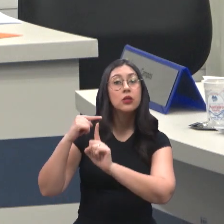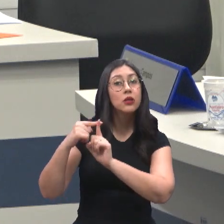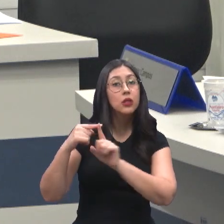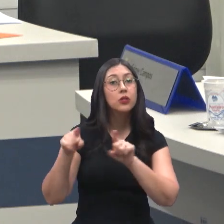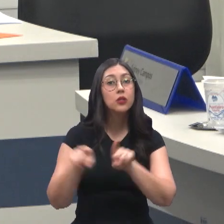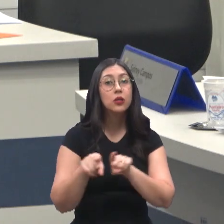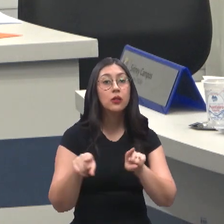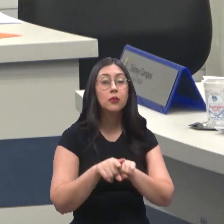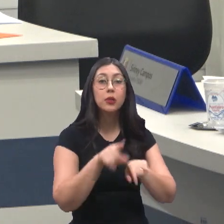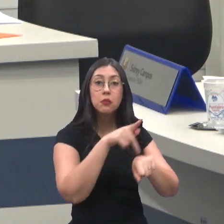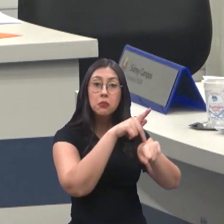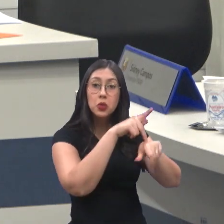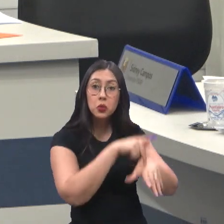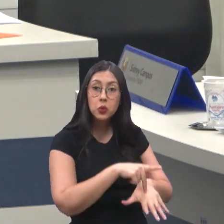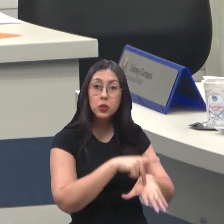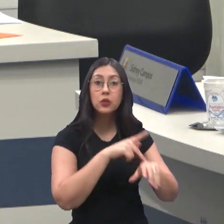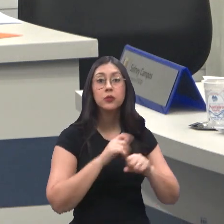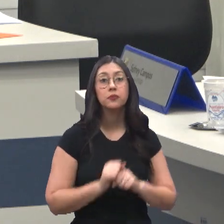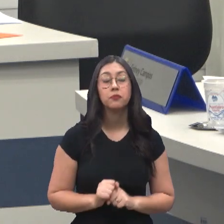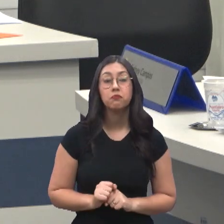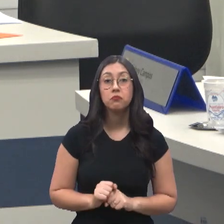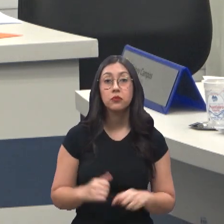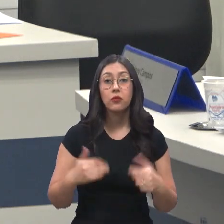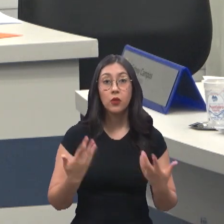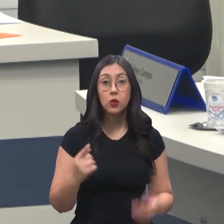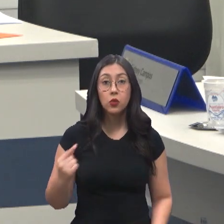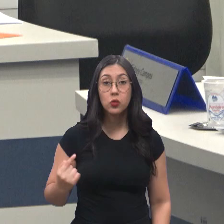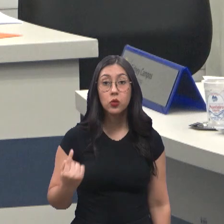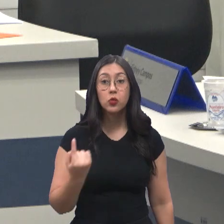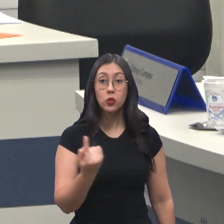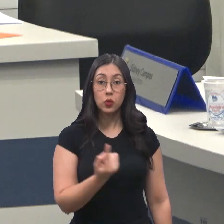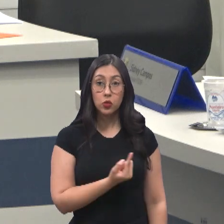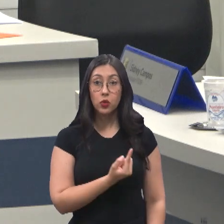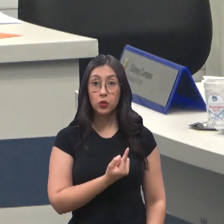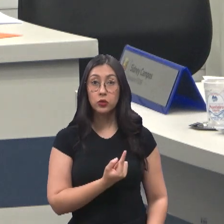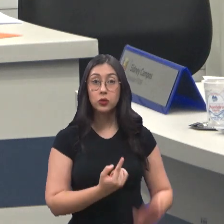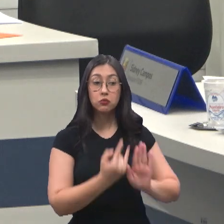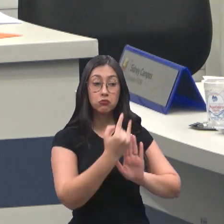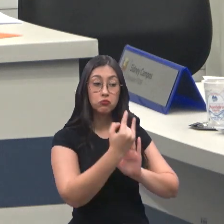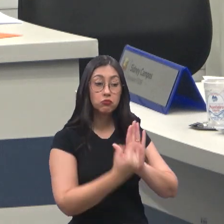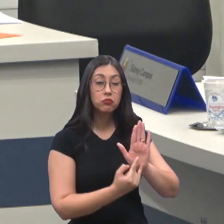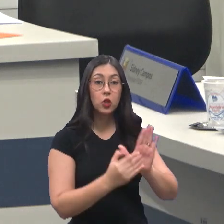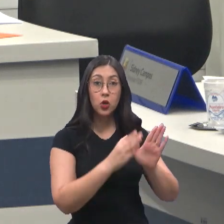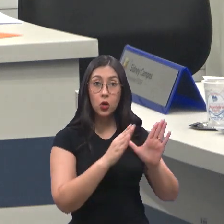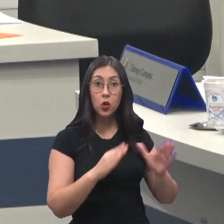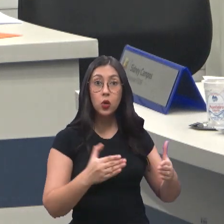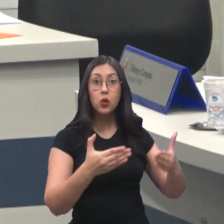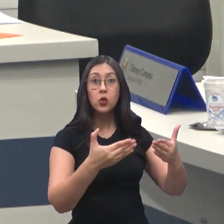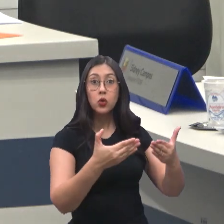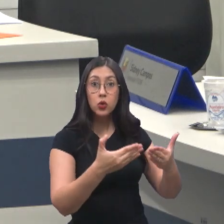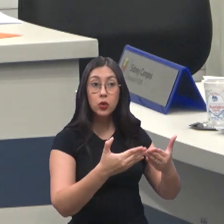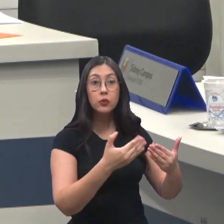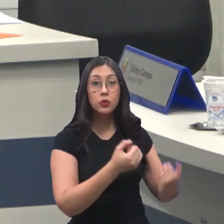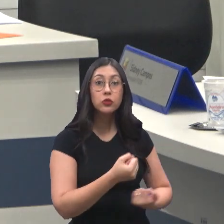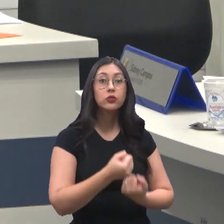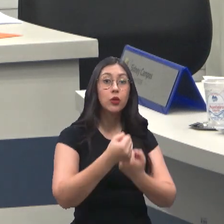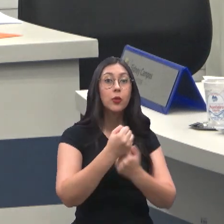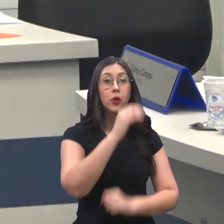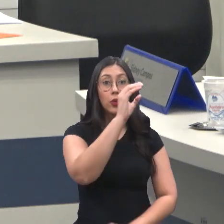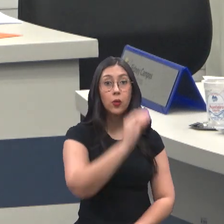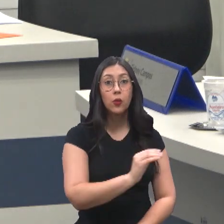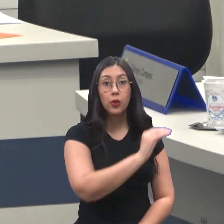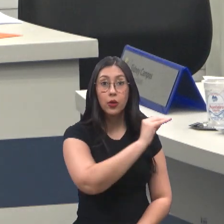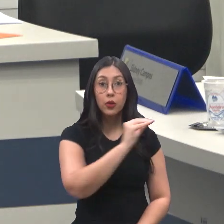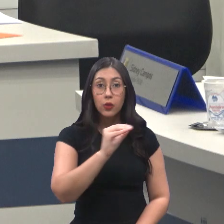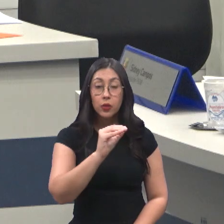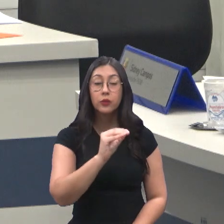de São José dos Campos. Então, nós estamos submetendo aqui a aprovação da plenária, a Frente Parlamentar Católica do município de São José dos Campos. Então, eu coloco